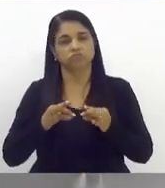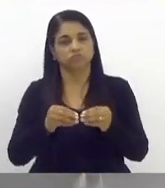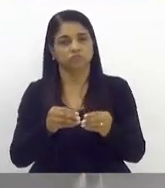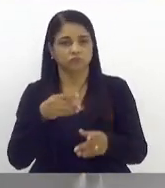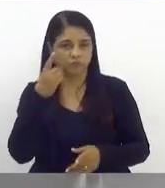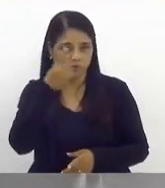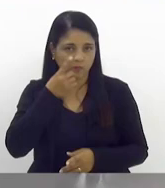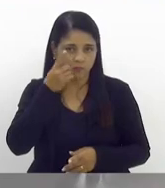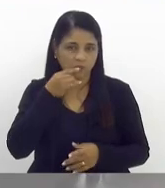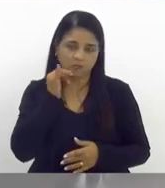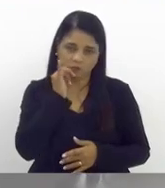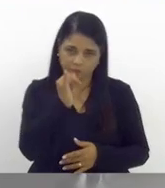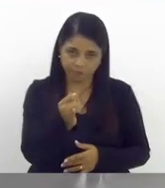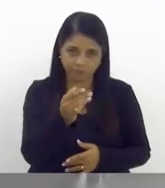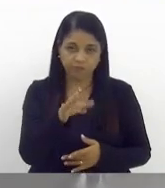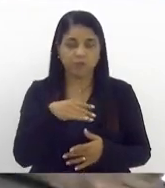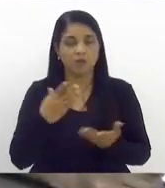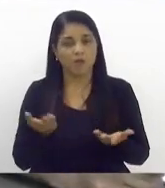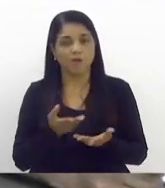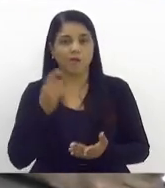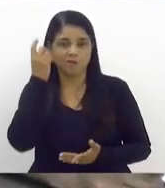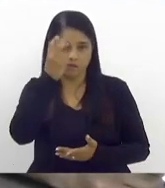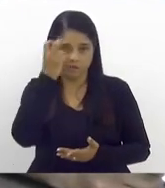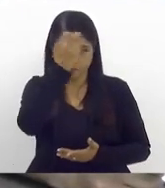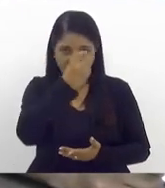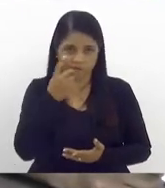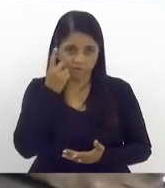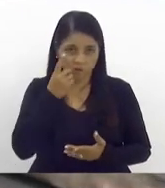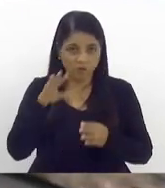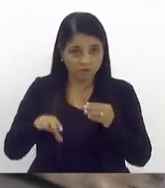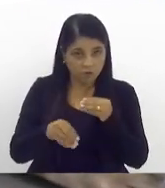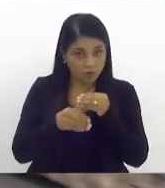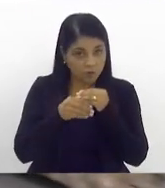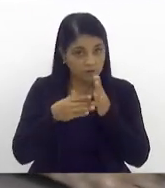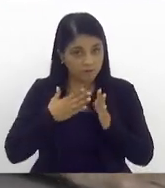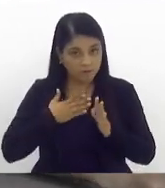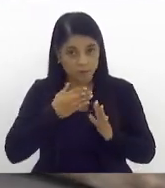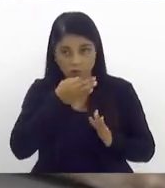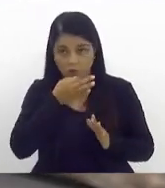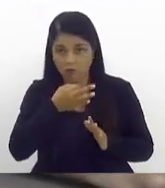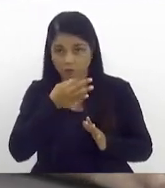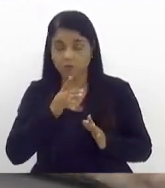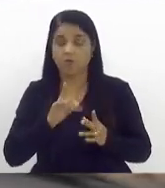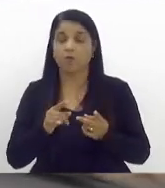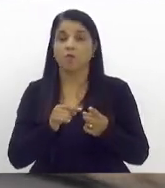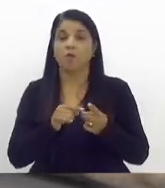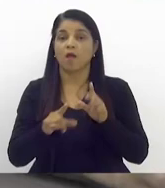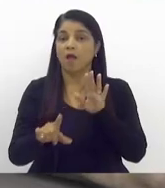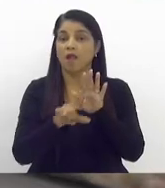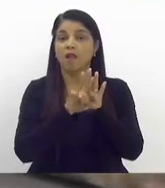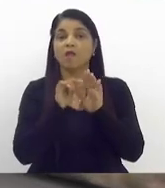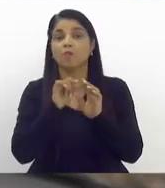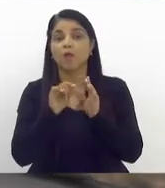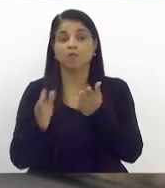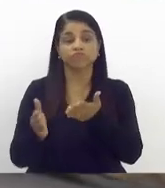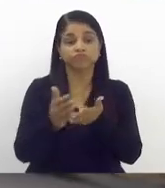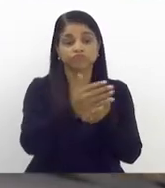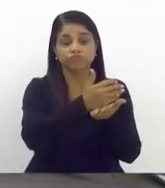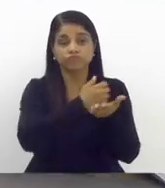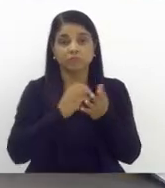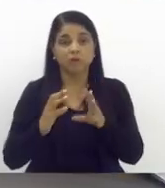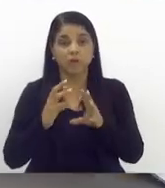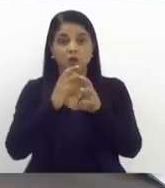Excelência inicialmente, agora a deputada Verônica, dizer que também um dos pontos dessa lei é sobre prestação de contas, também é uma